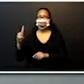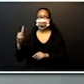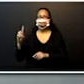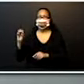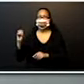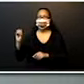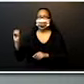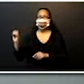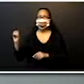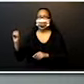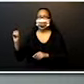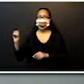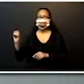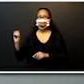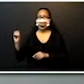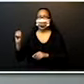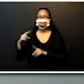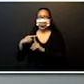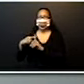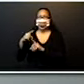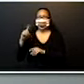1.100 mais 150.